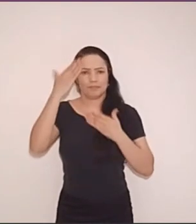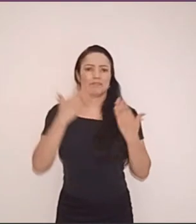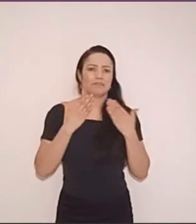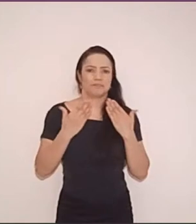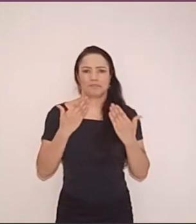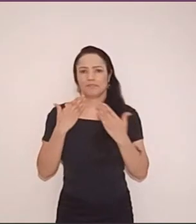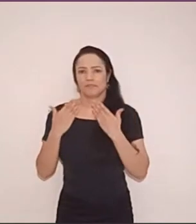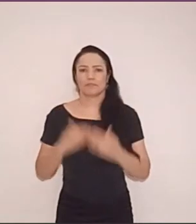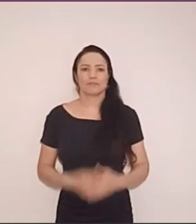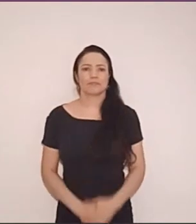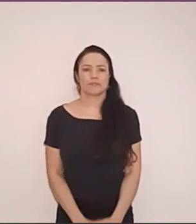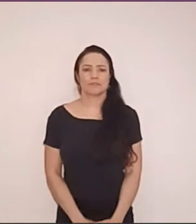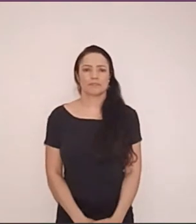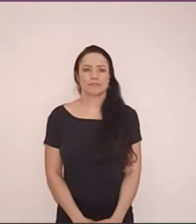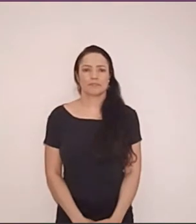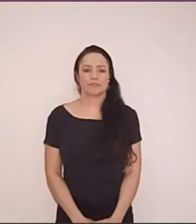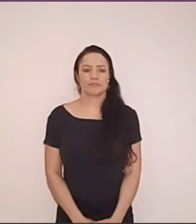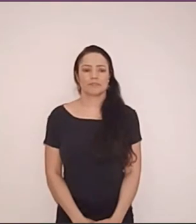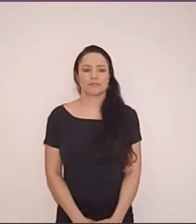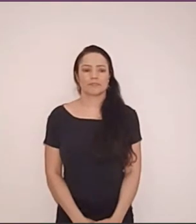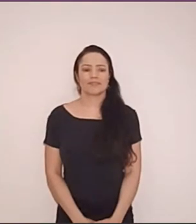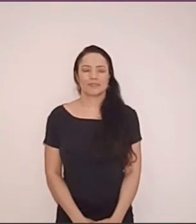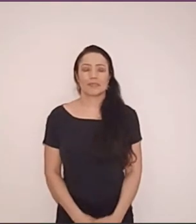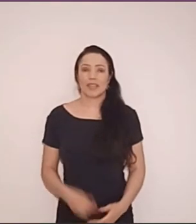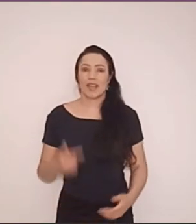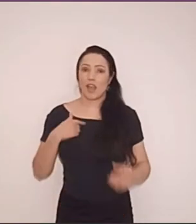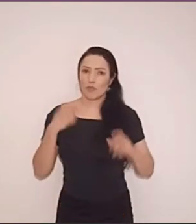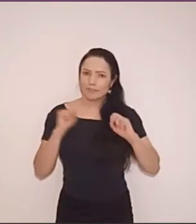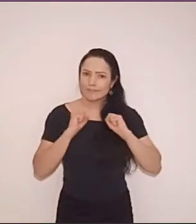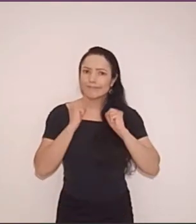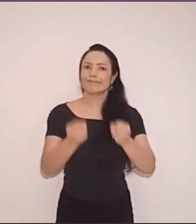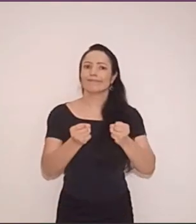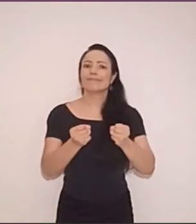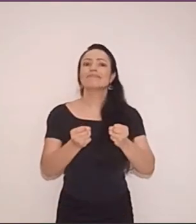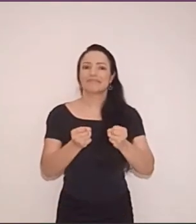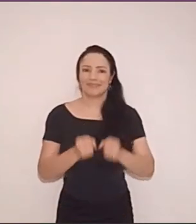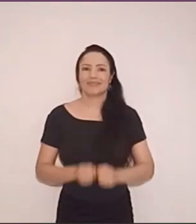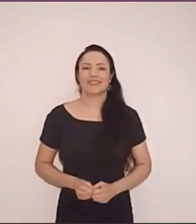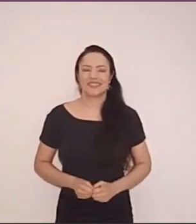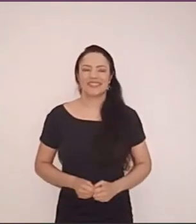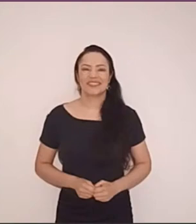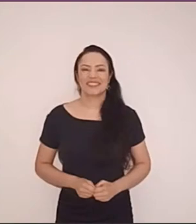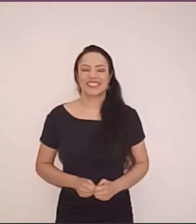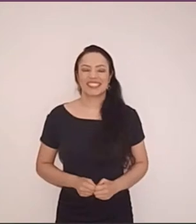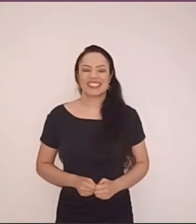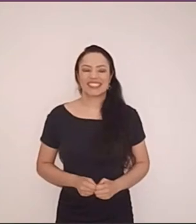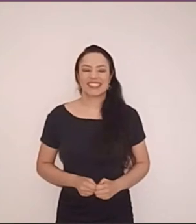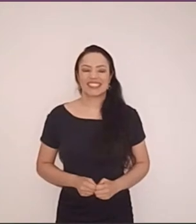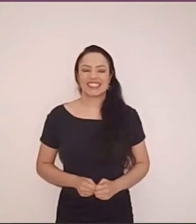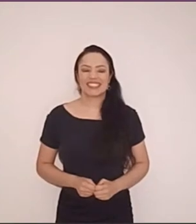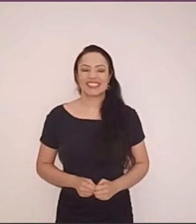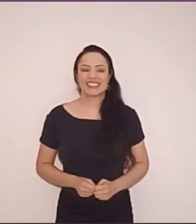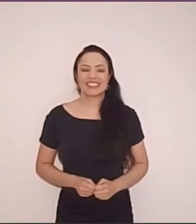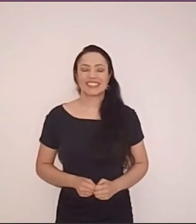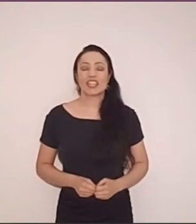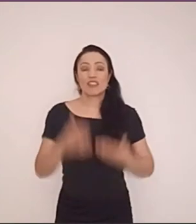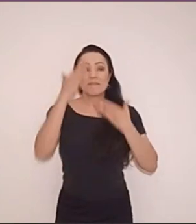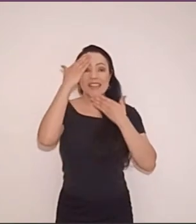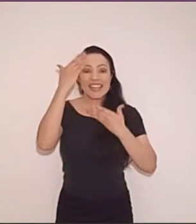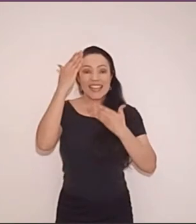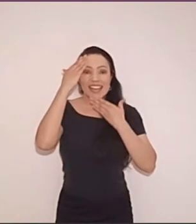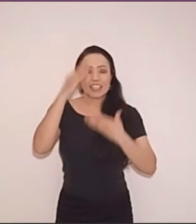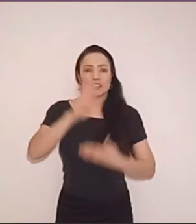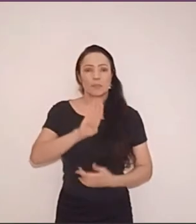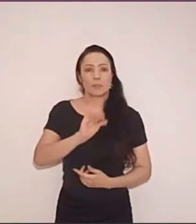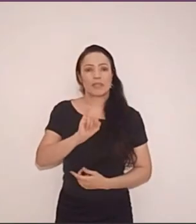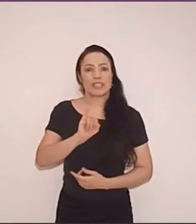e e vamos conhecer pior que lute né é muito obrigado nego